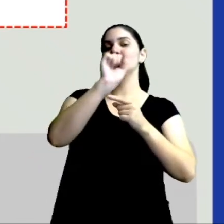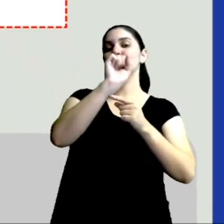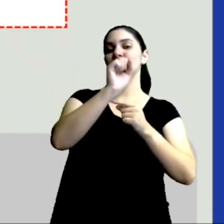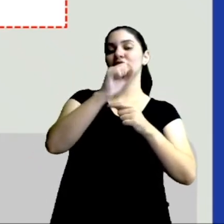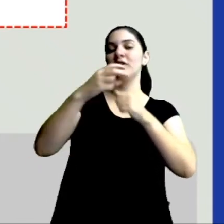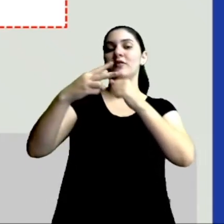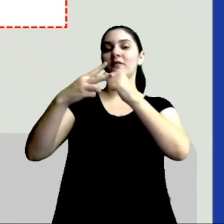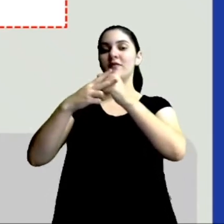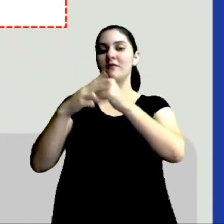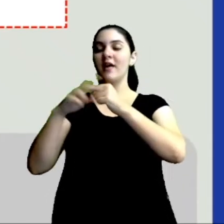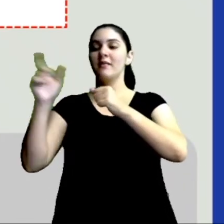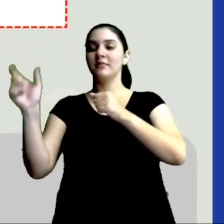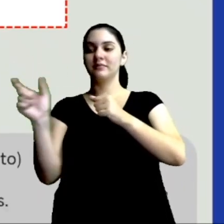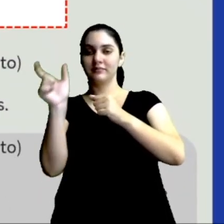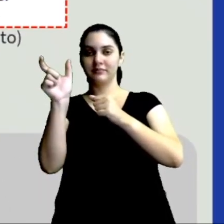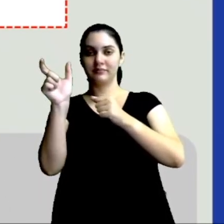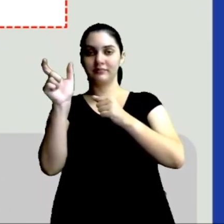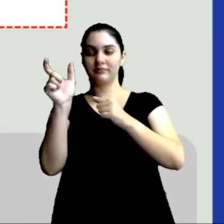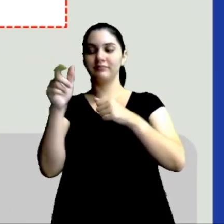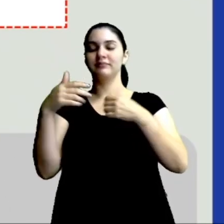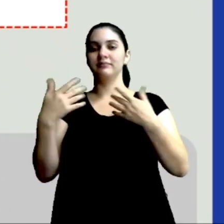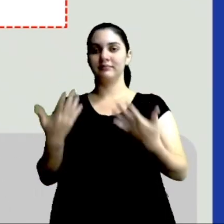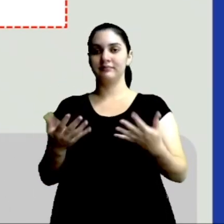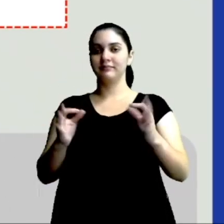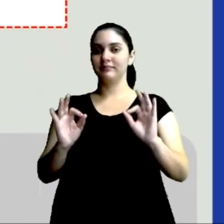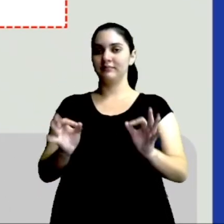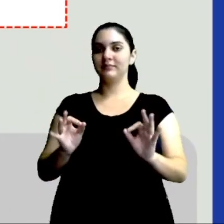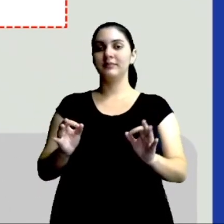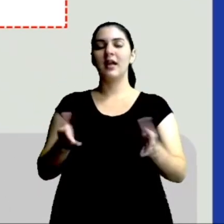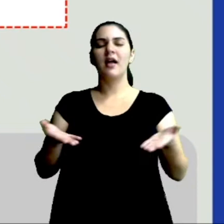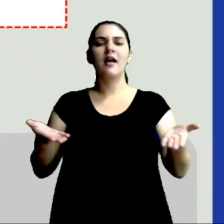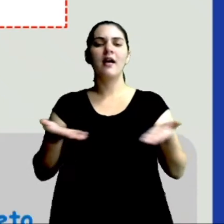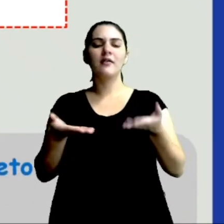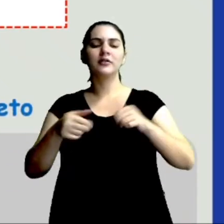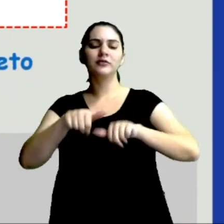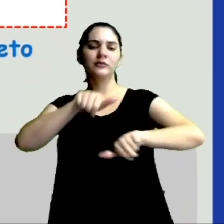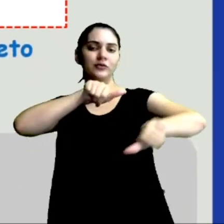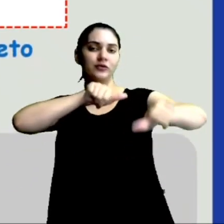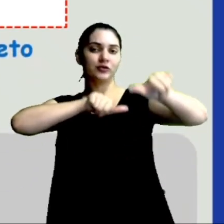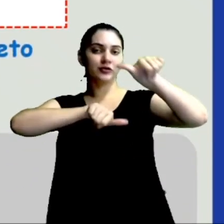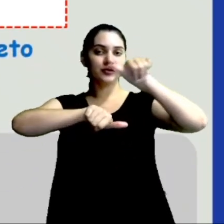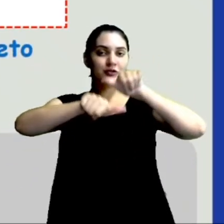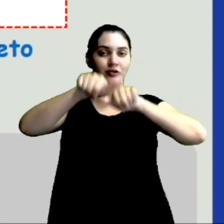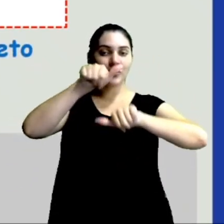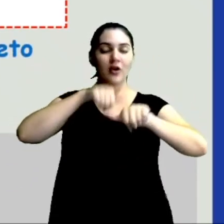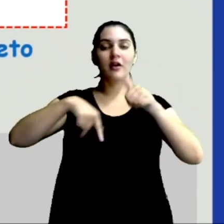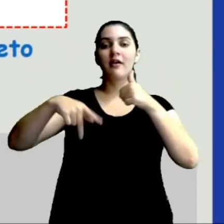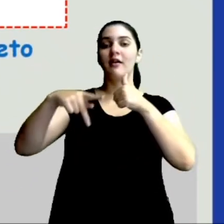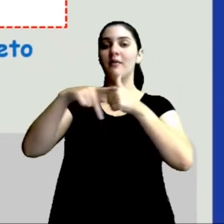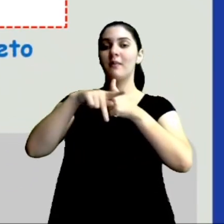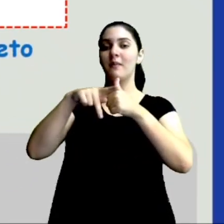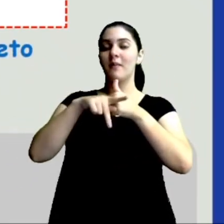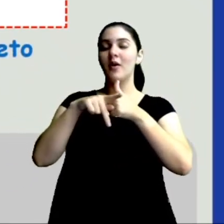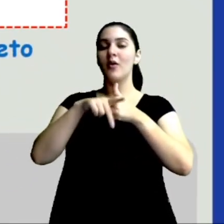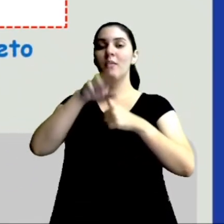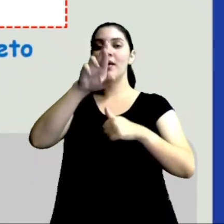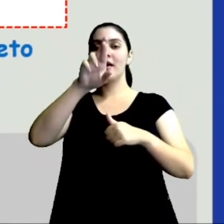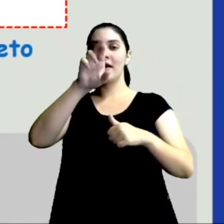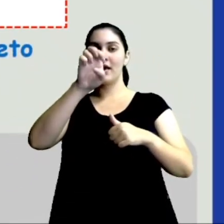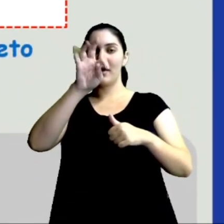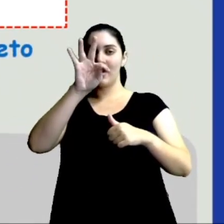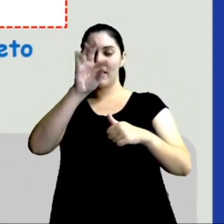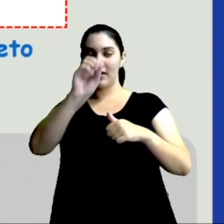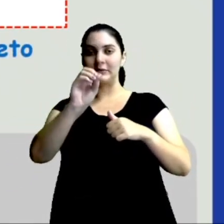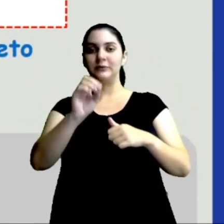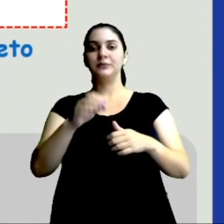esse sujeito formado por substantivos. Então, a gente agora substitui, utilizando aí os pronomes do caso reto.